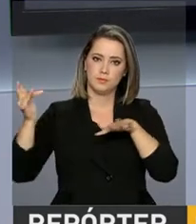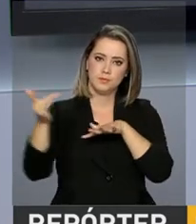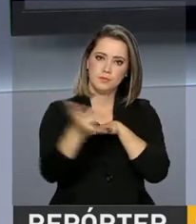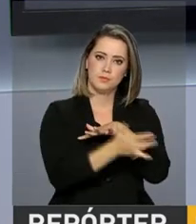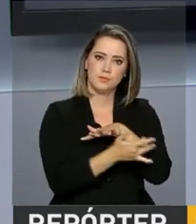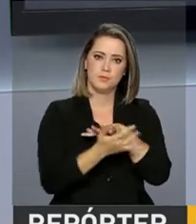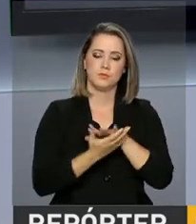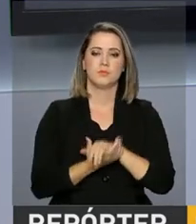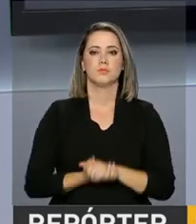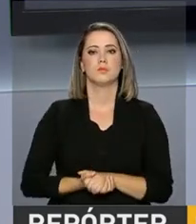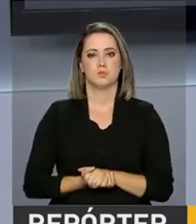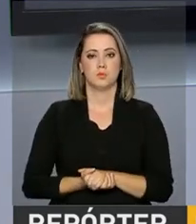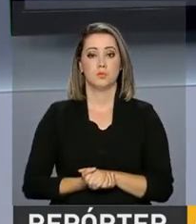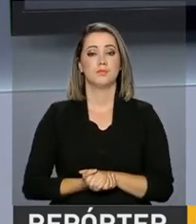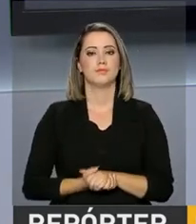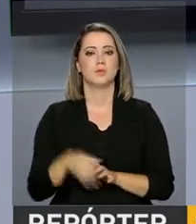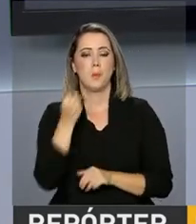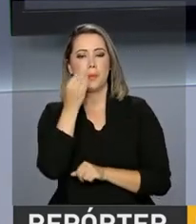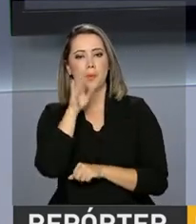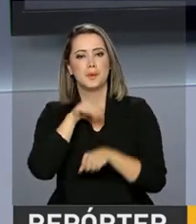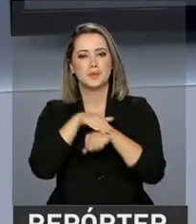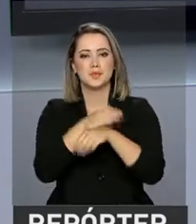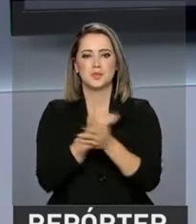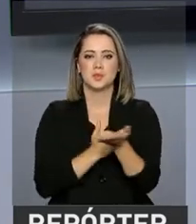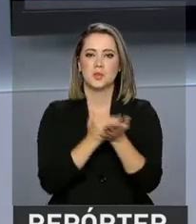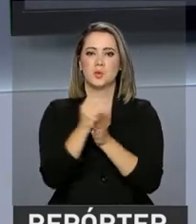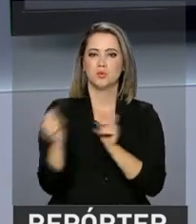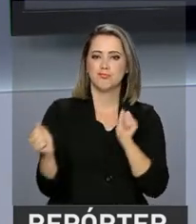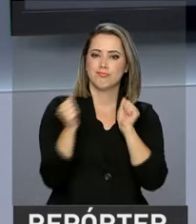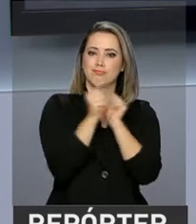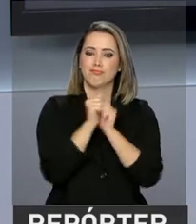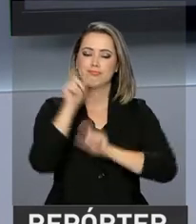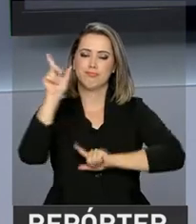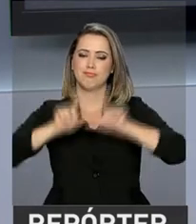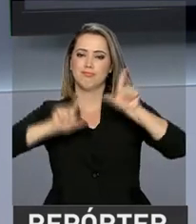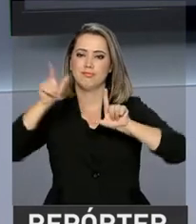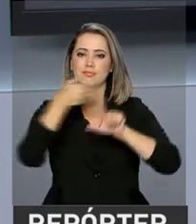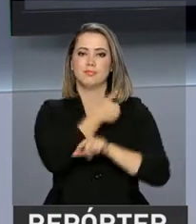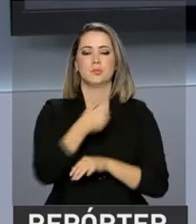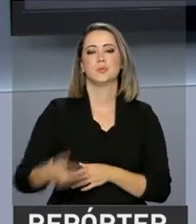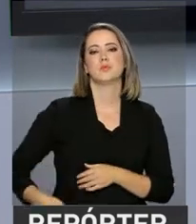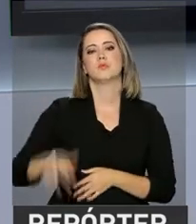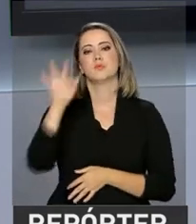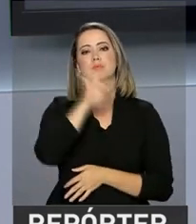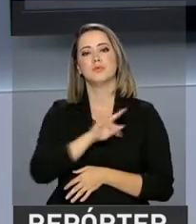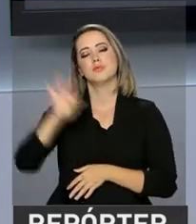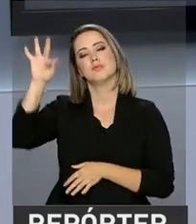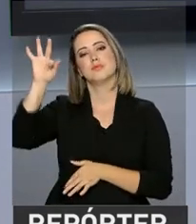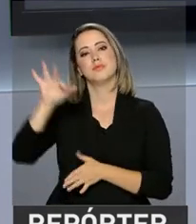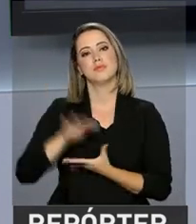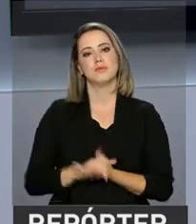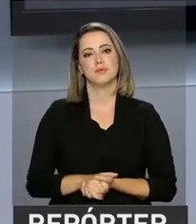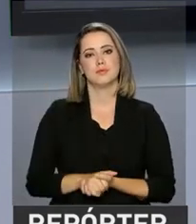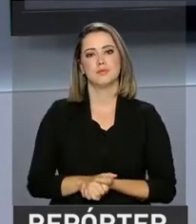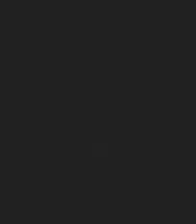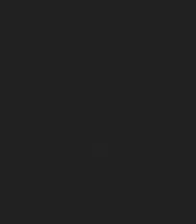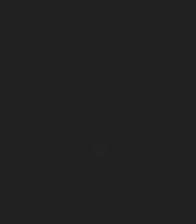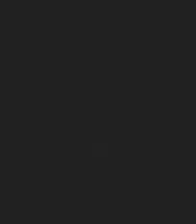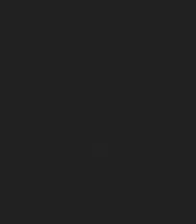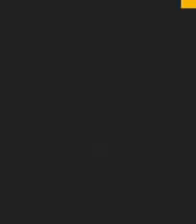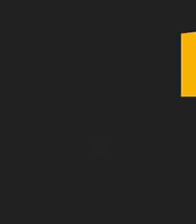pelas nossas redes sociais uma ótima noite pra você e continue com a gente aqui na nbr a tv do governo federal